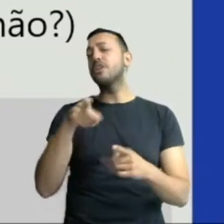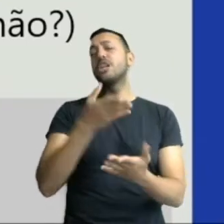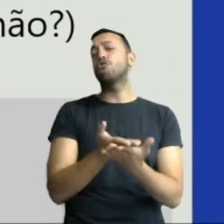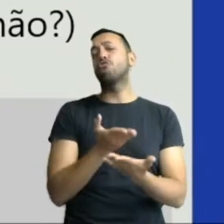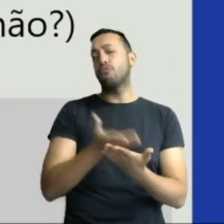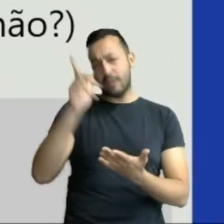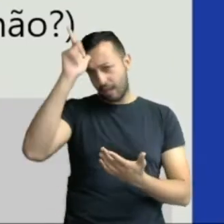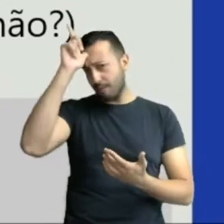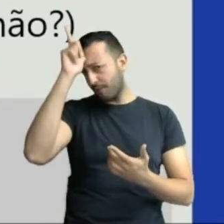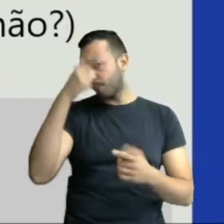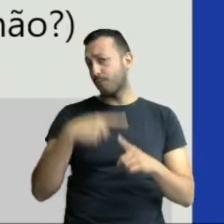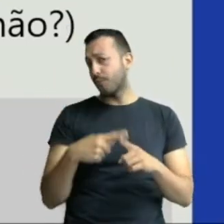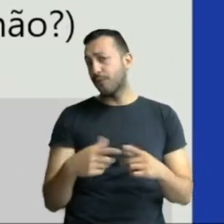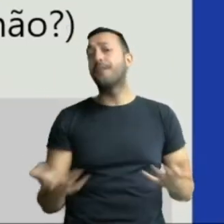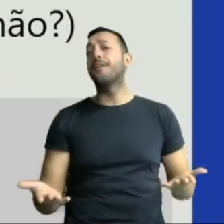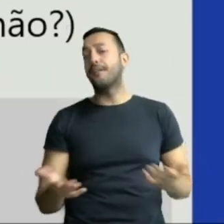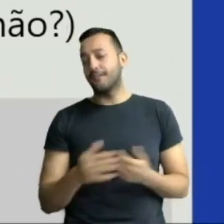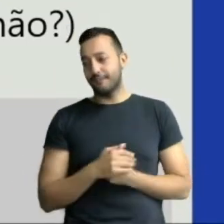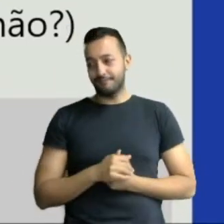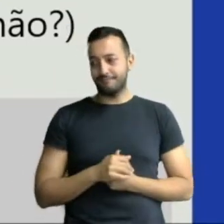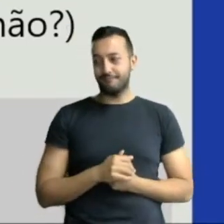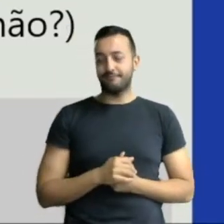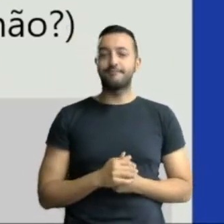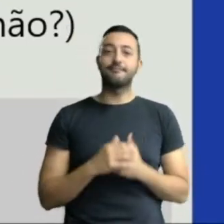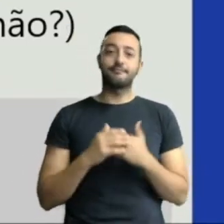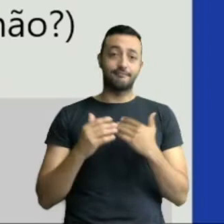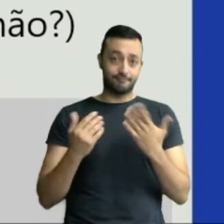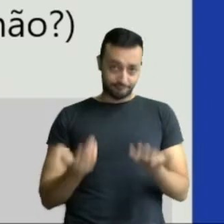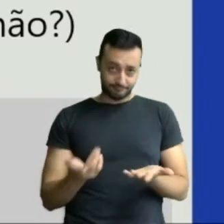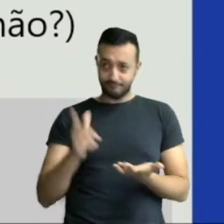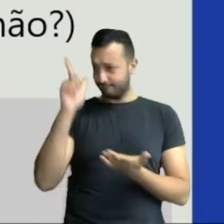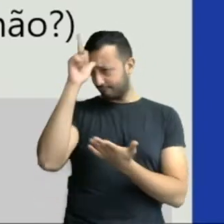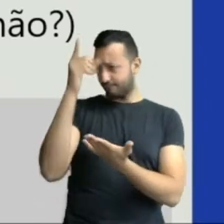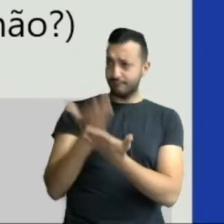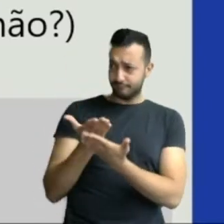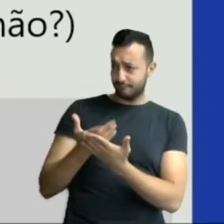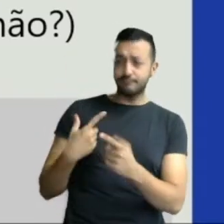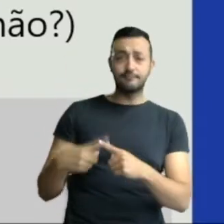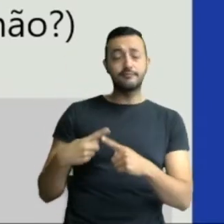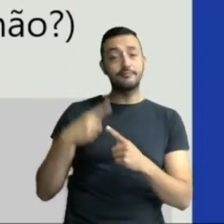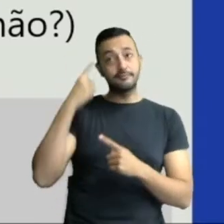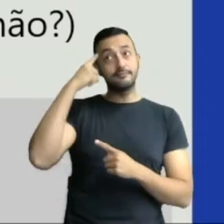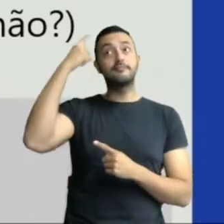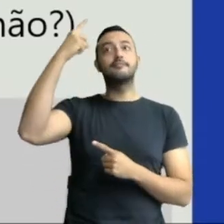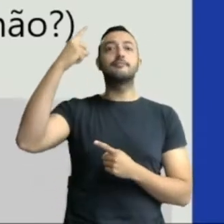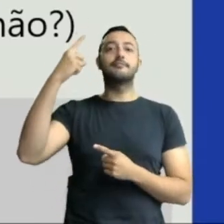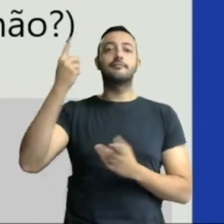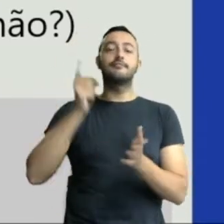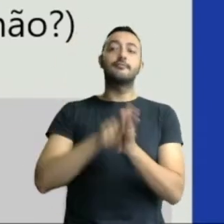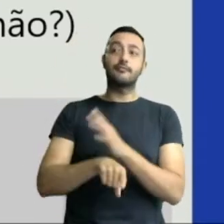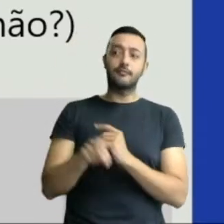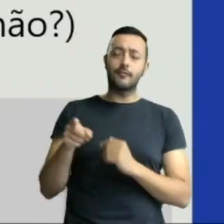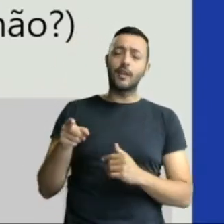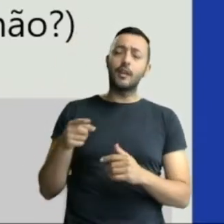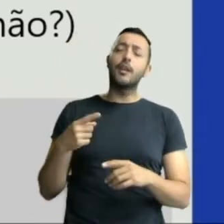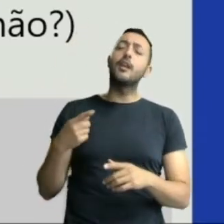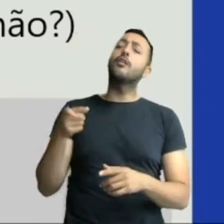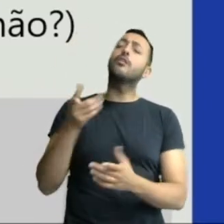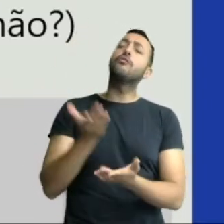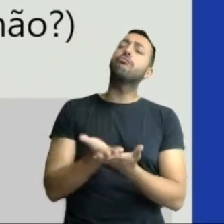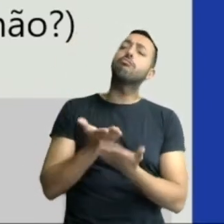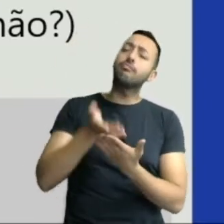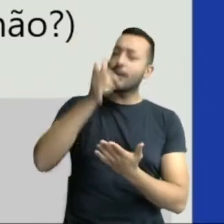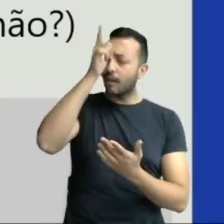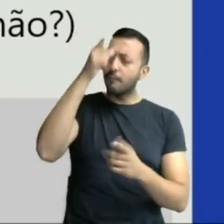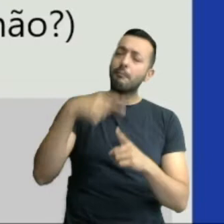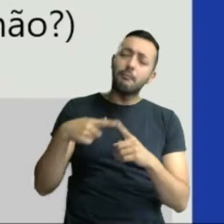que você estuda alemão? Por que você estuda alemão, né? Lembremos da entonação para a pergunta também na língua